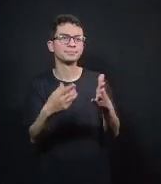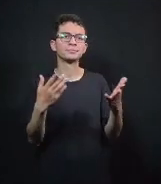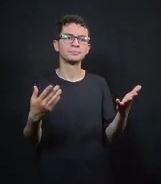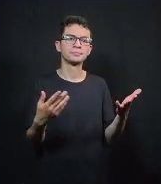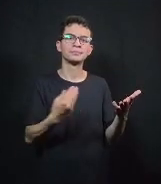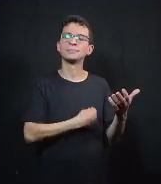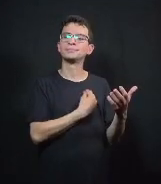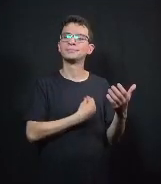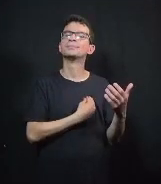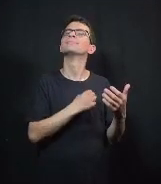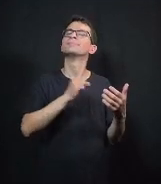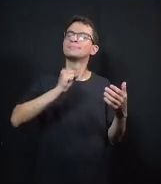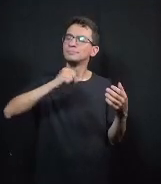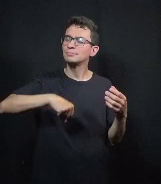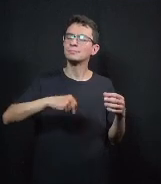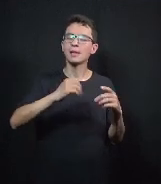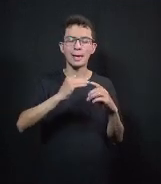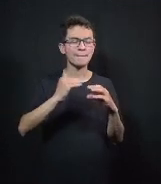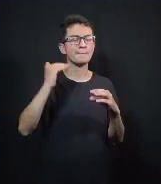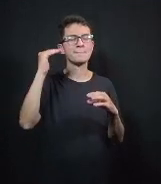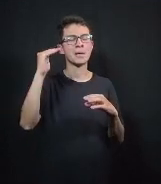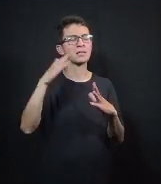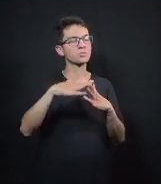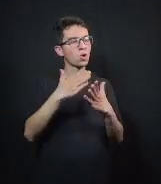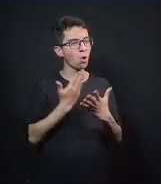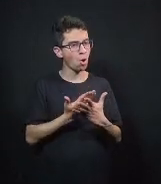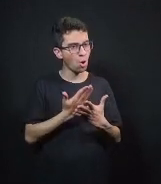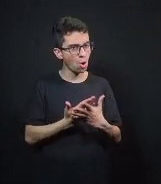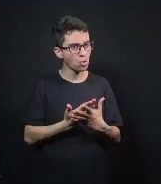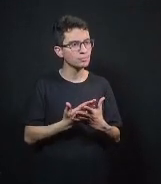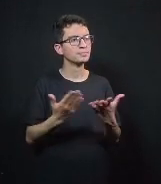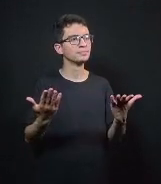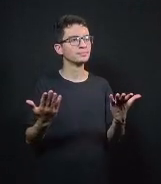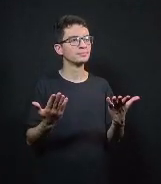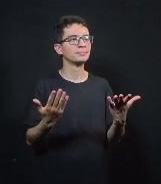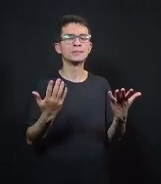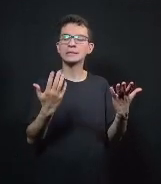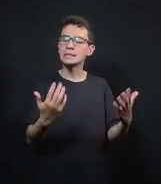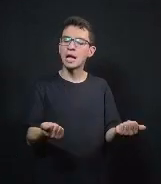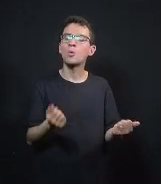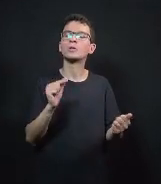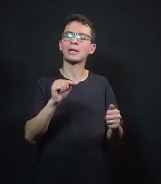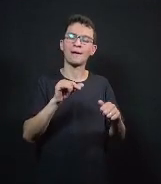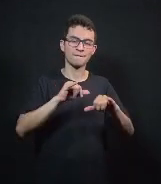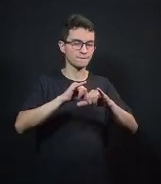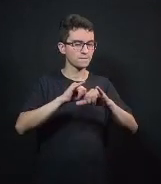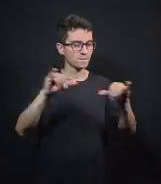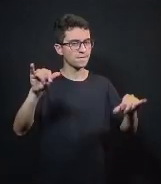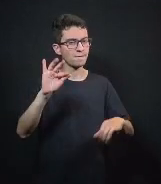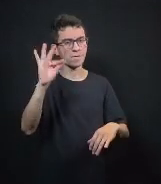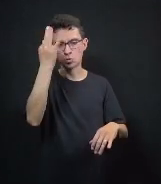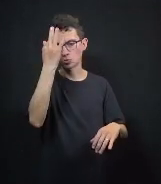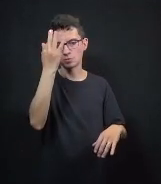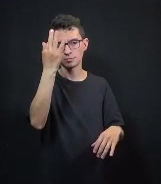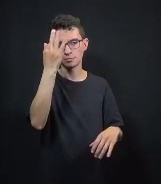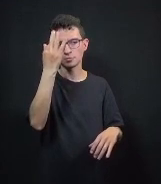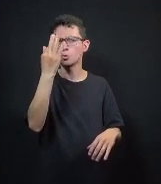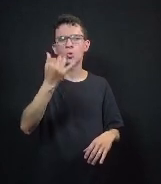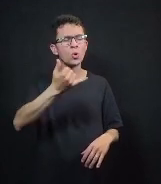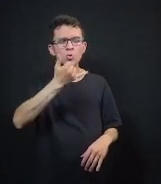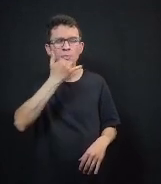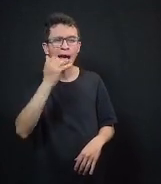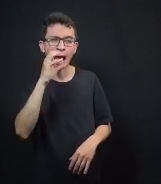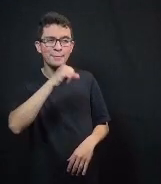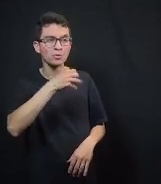pesquisa associando maior escolaridade com talvez maior aceitação de fake news. Mas eu queria... Deixa eu só fazer um comentário,